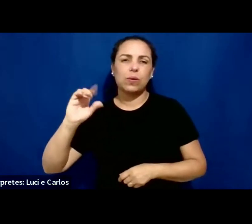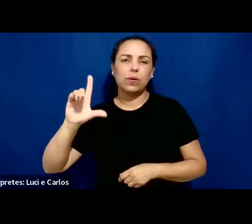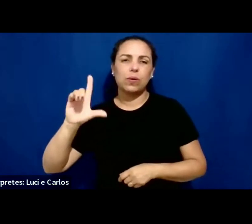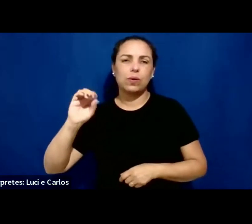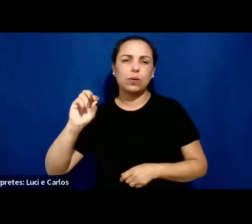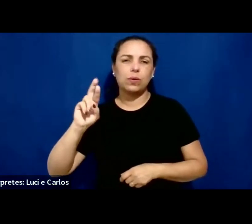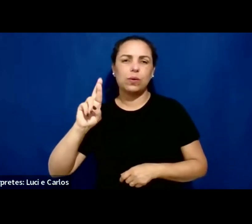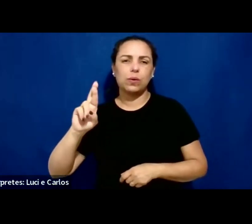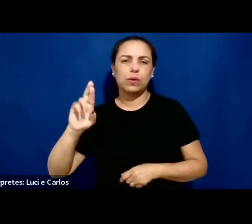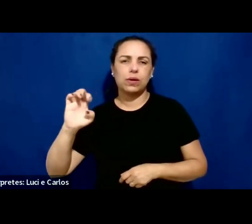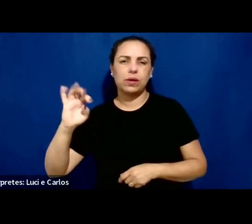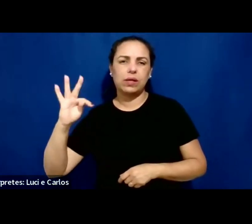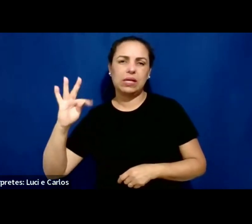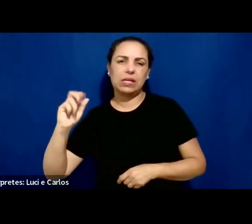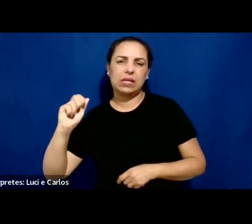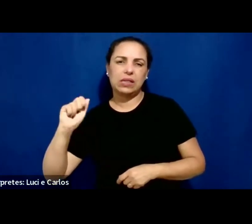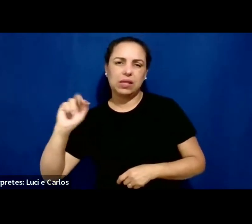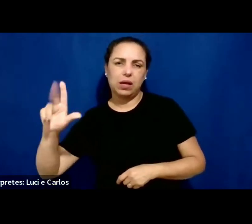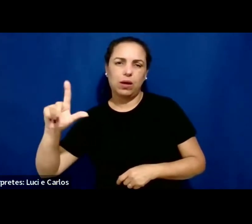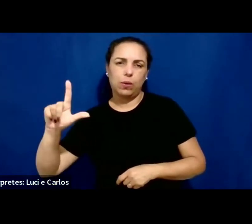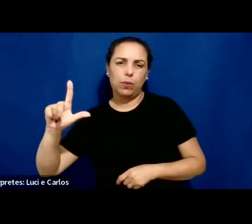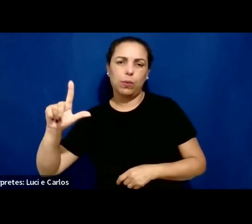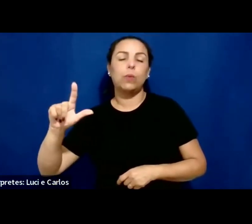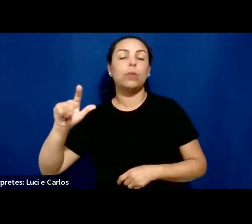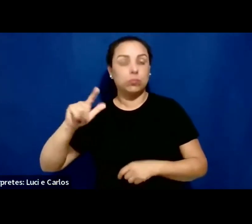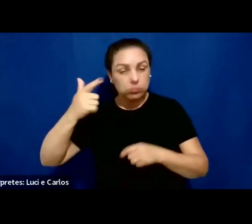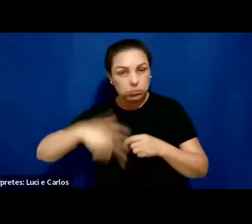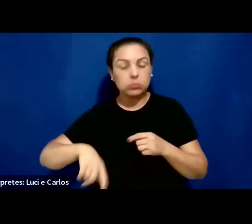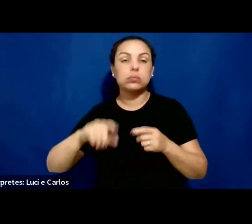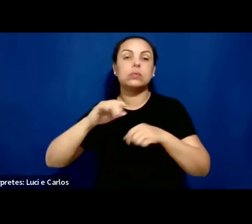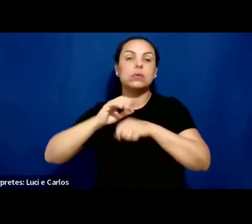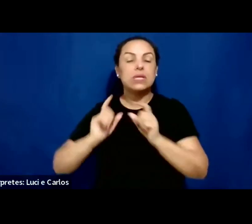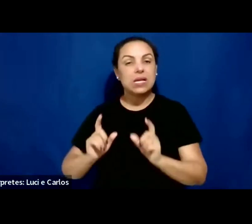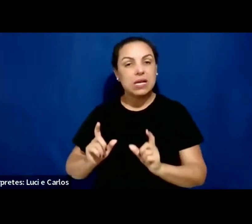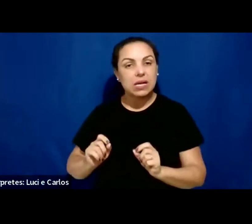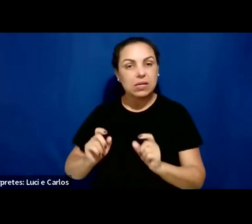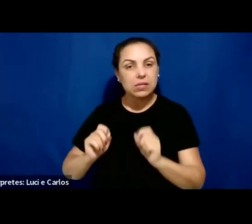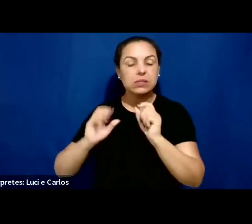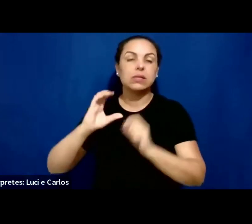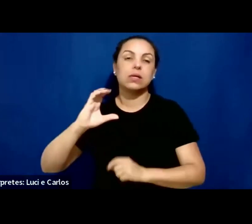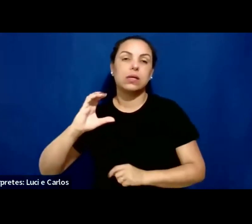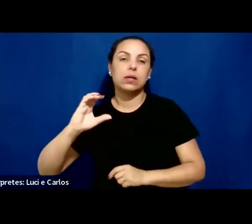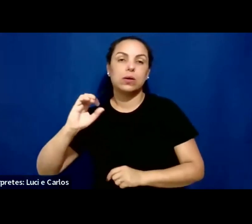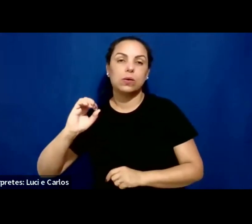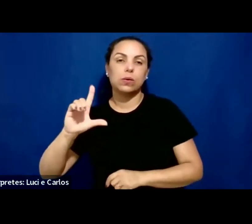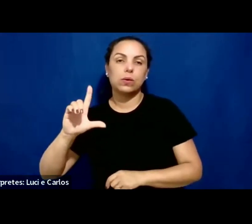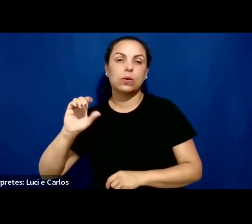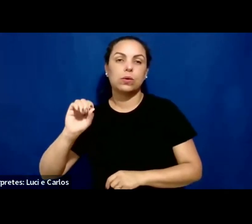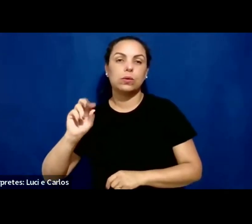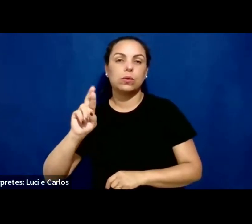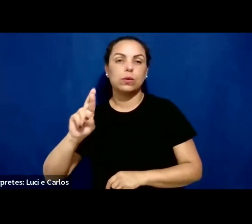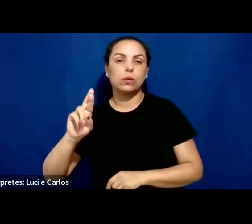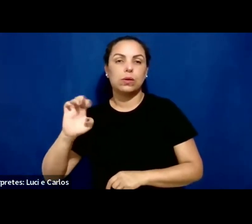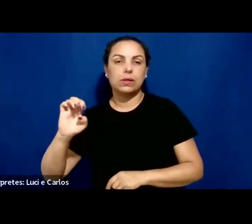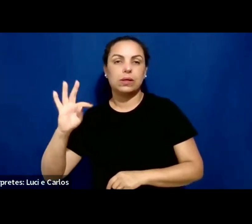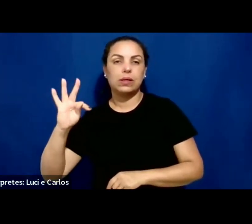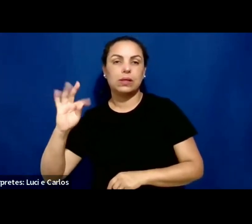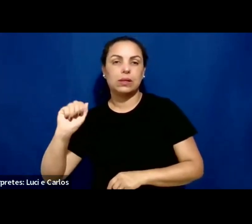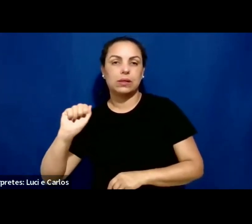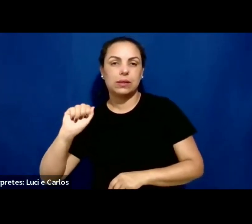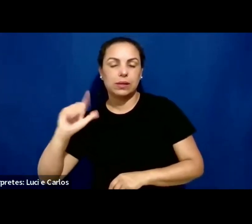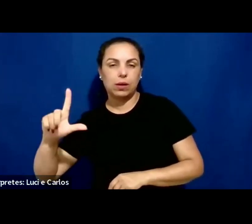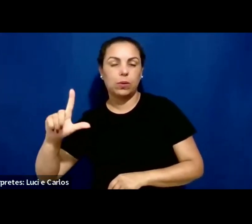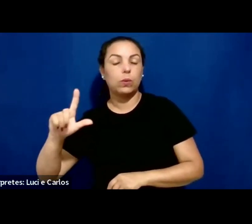para todos nós, né? Para todos nós. Primeiro, nós vamos começar apresentando